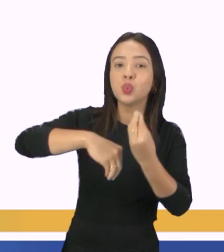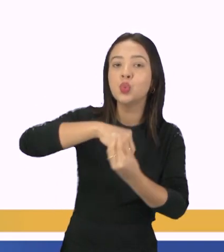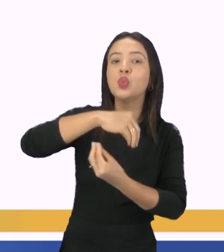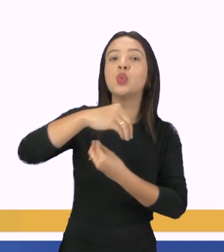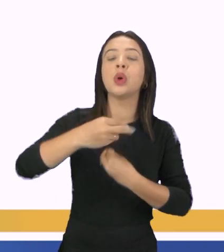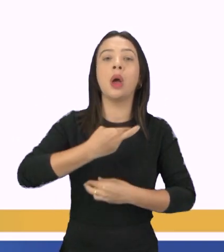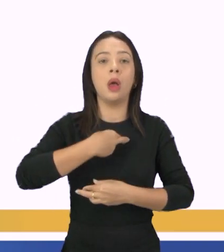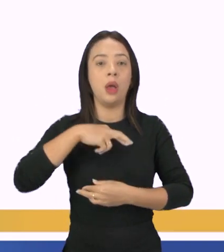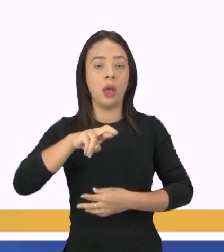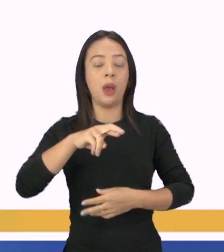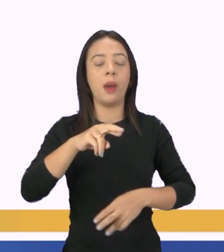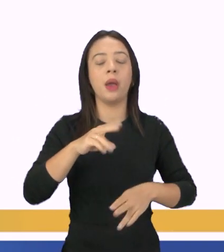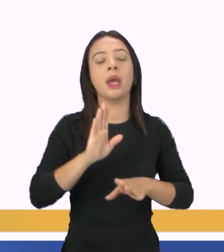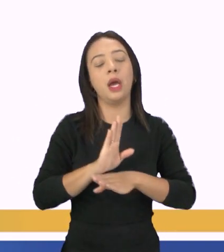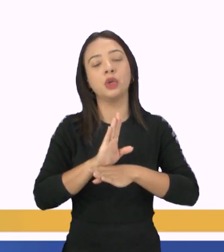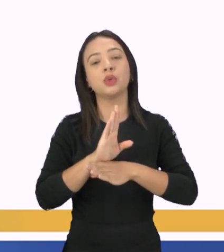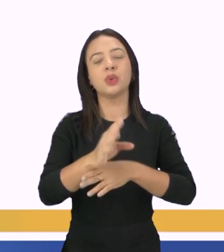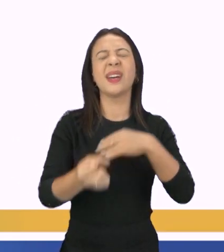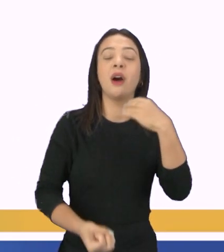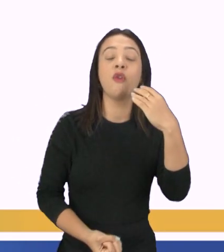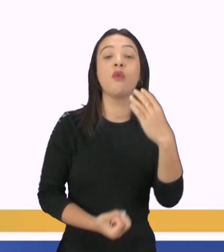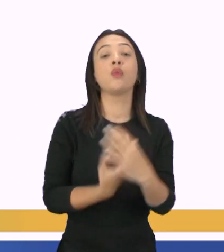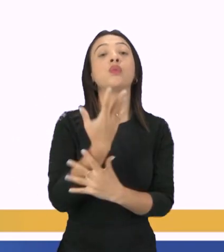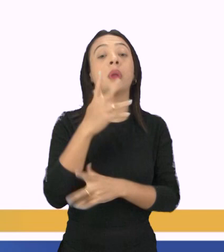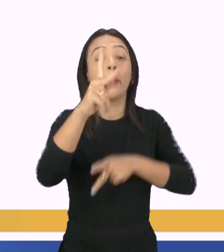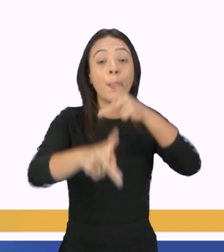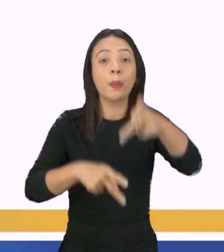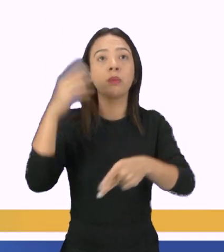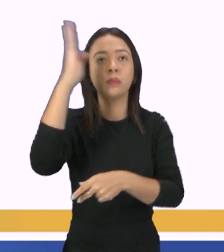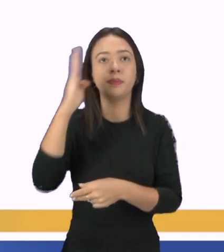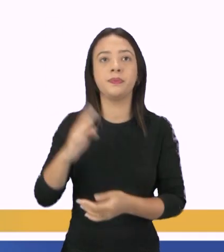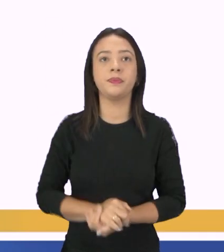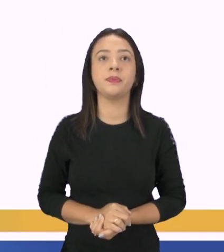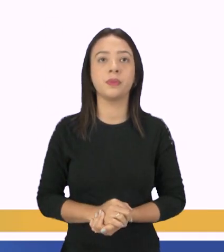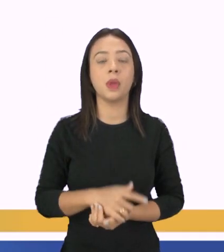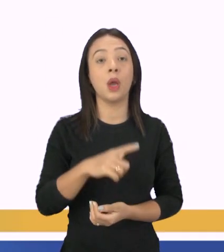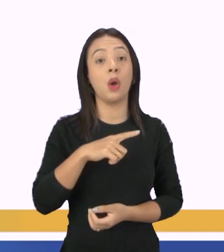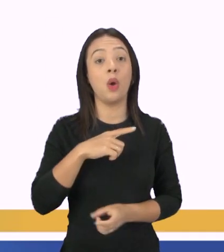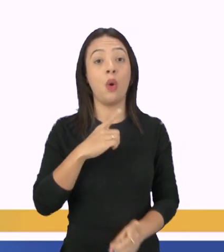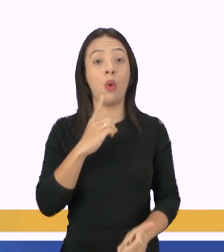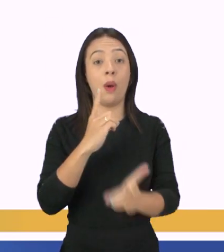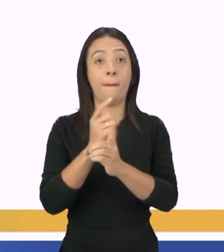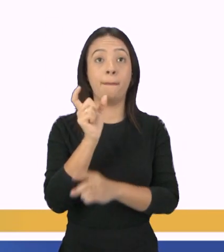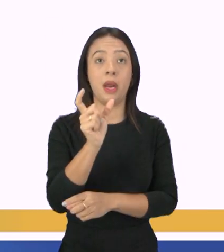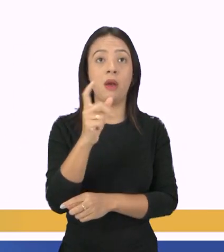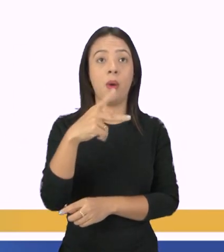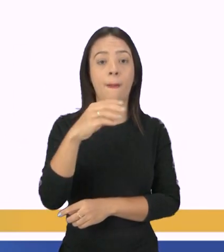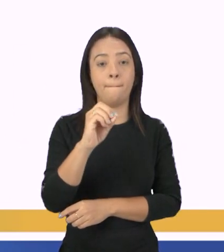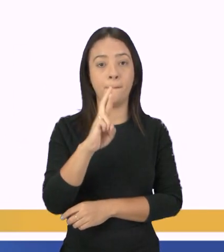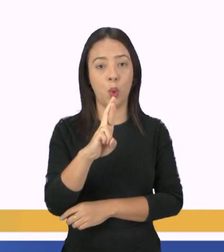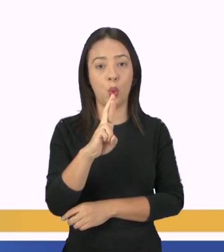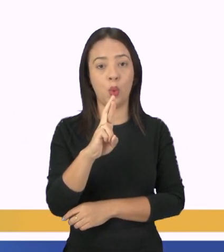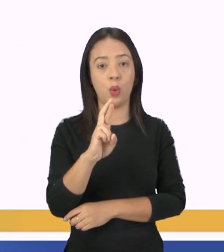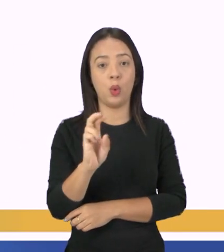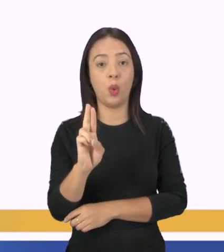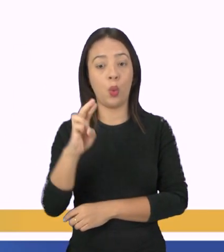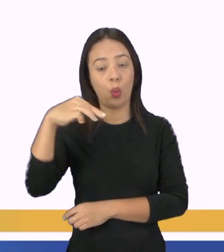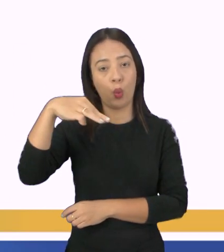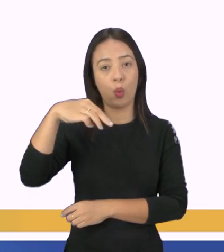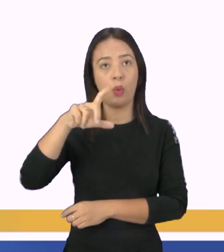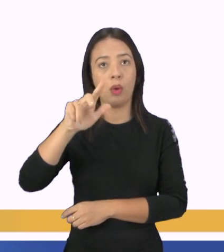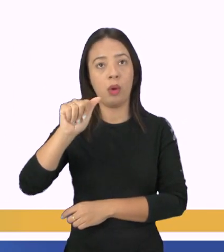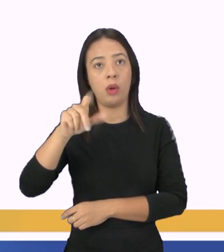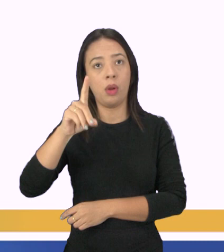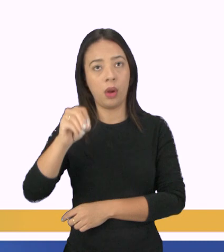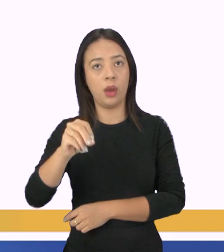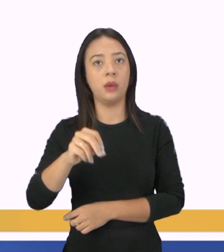povo brasileiro, tá? Então essa pista é vermelha, que a gente encontra nesse conectivo por um lado. E por